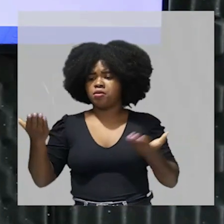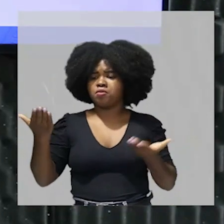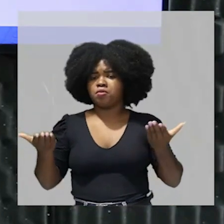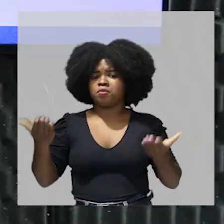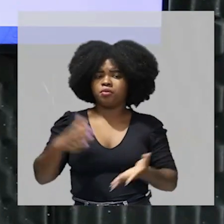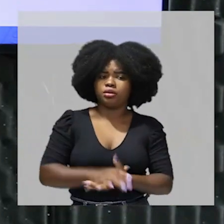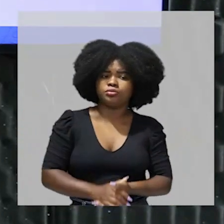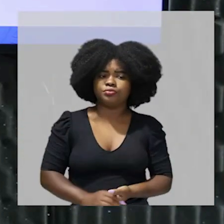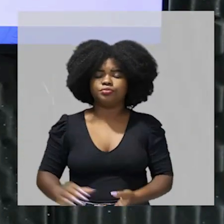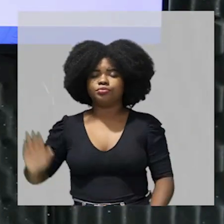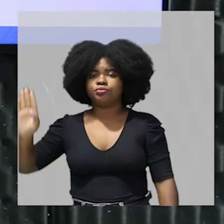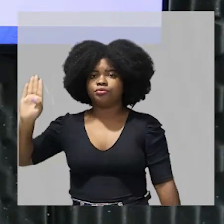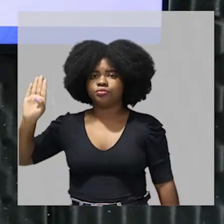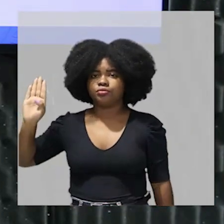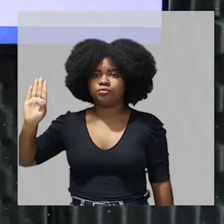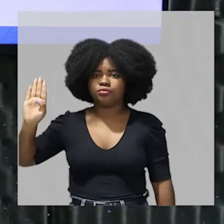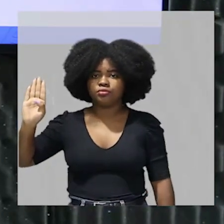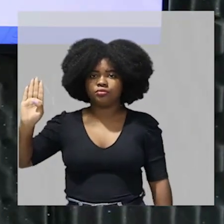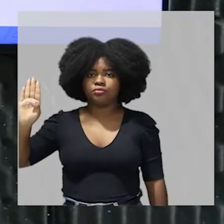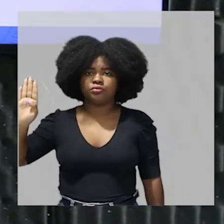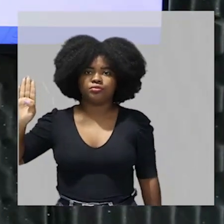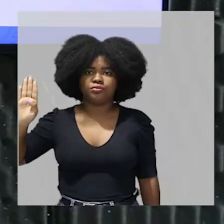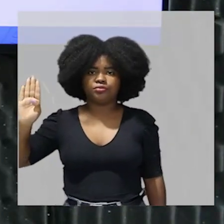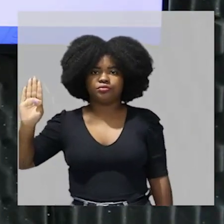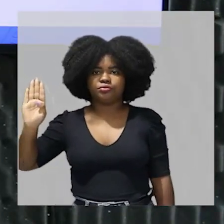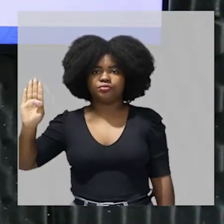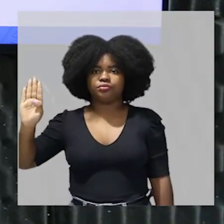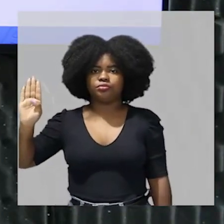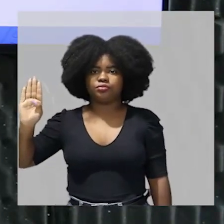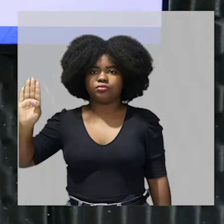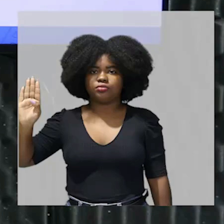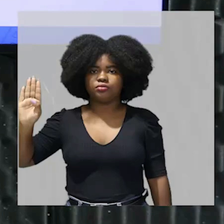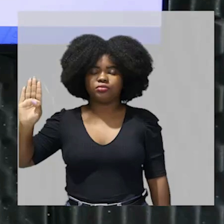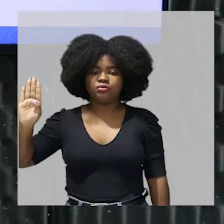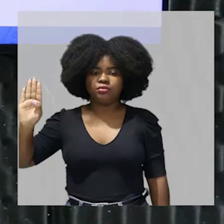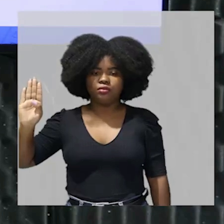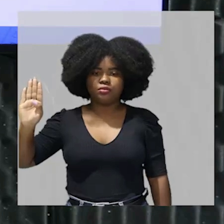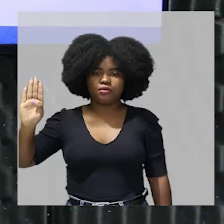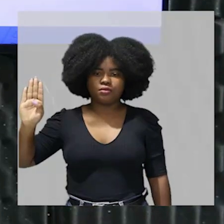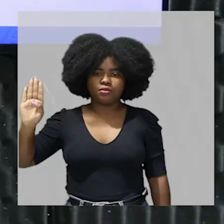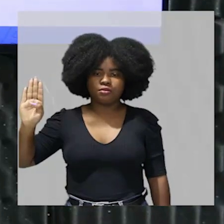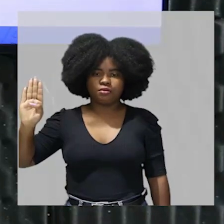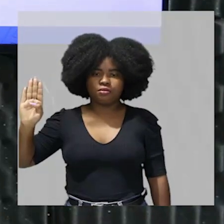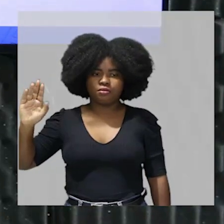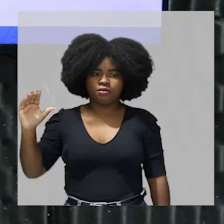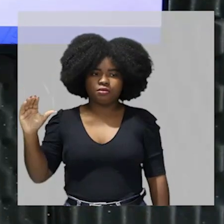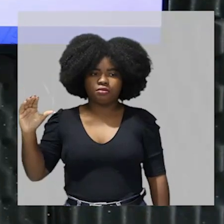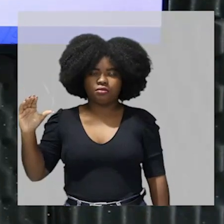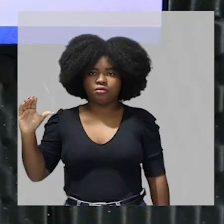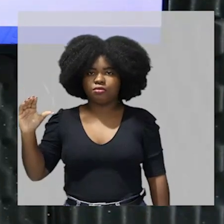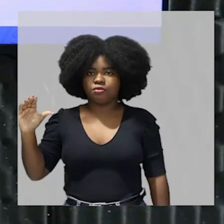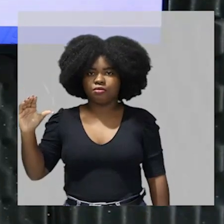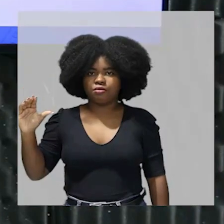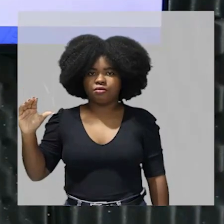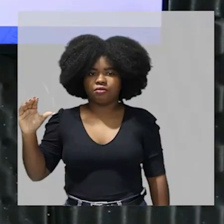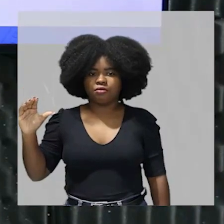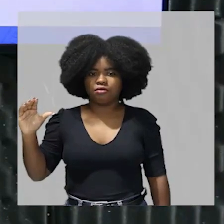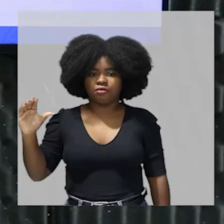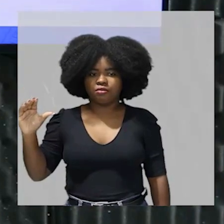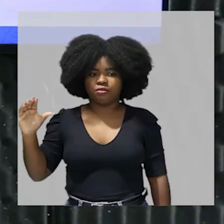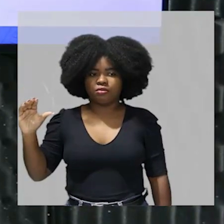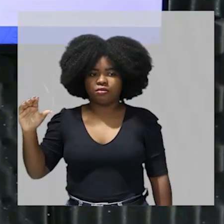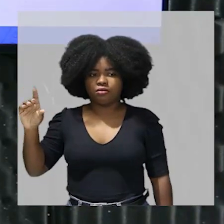mostrar para nós explicitação por testemunha apoiado nos fatos comparações temporais